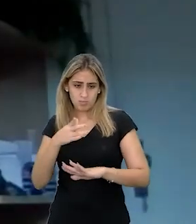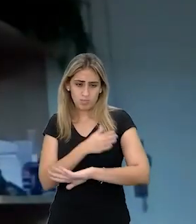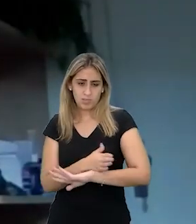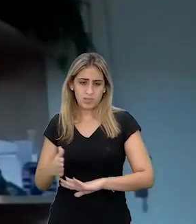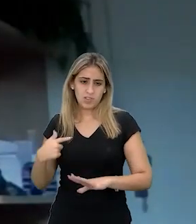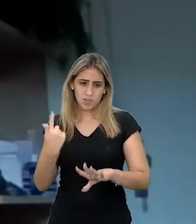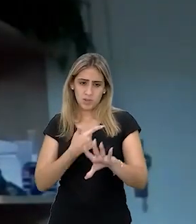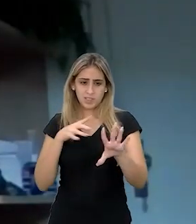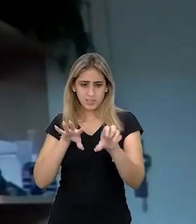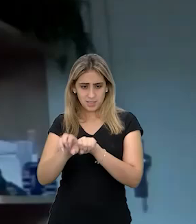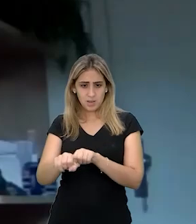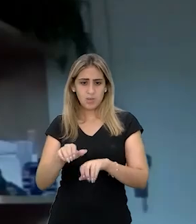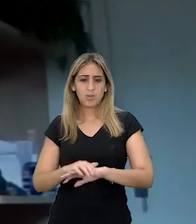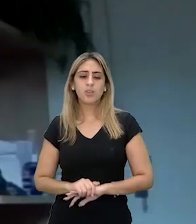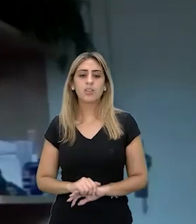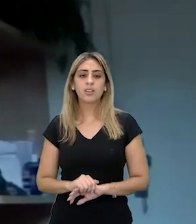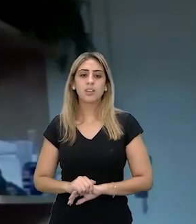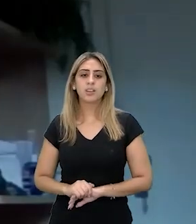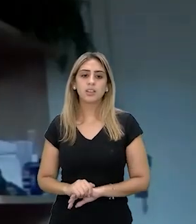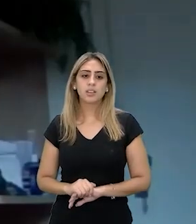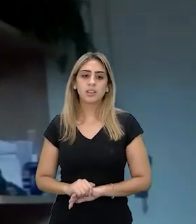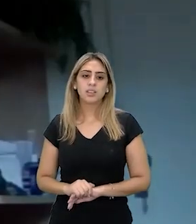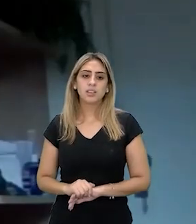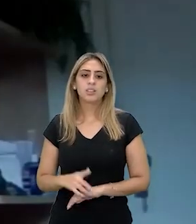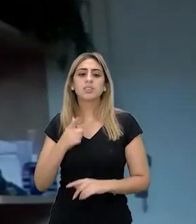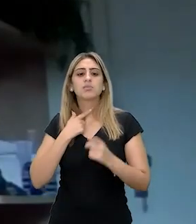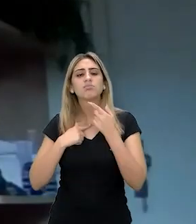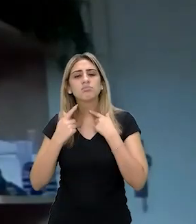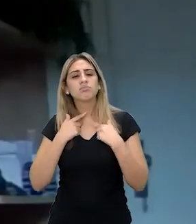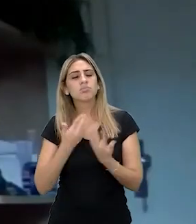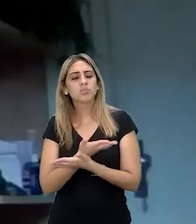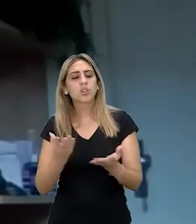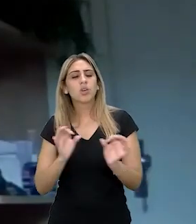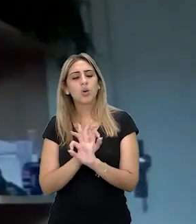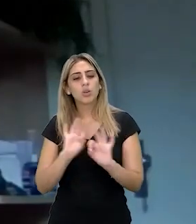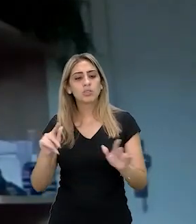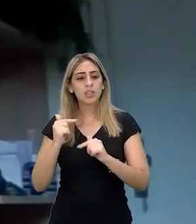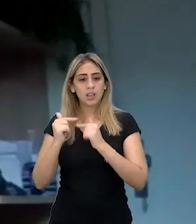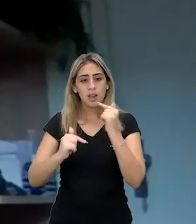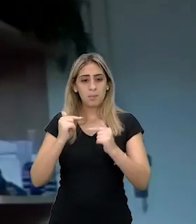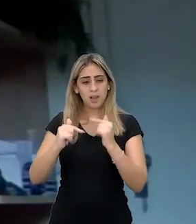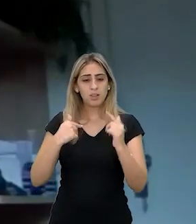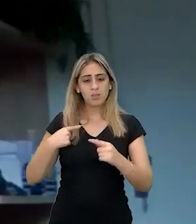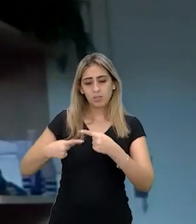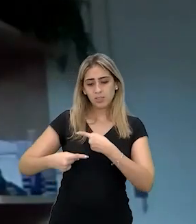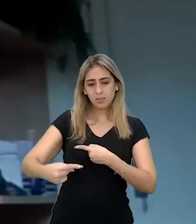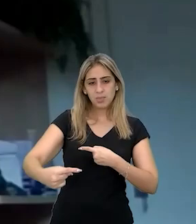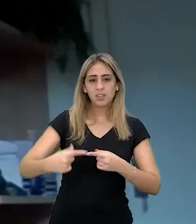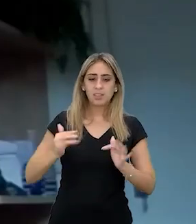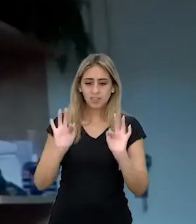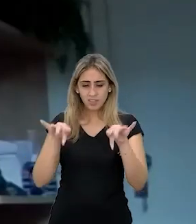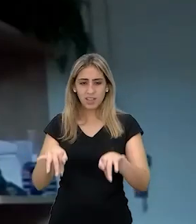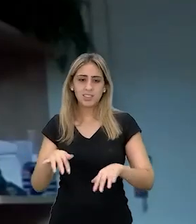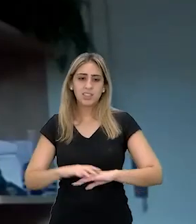desta nossa formação, desejo para vocês um ótimo trabalho aí ao longo da semana que está